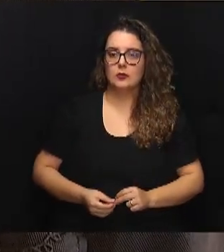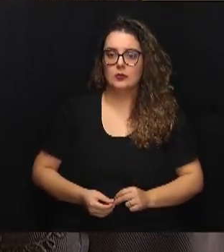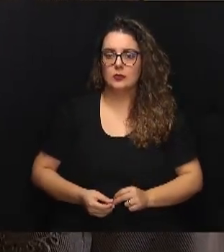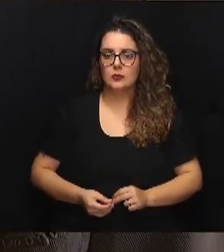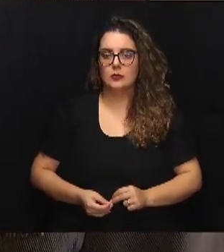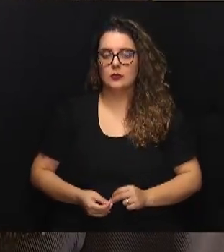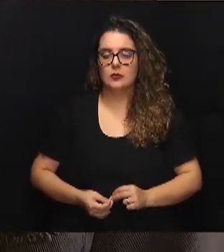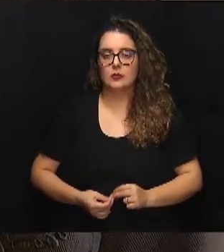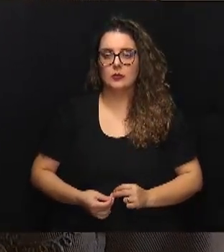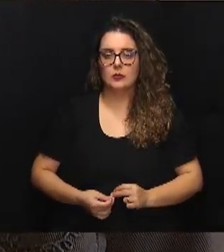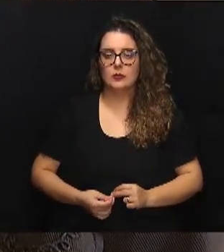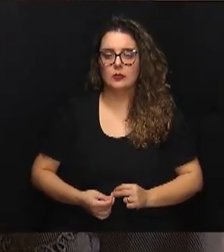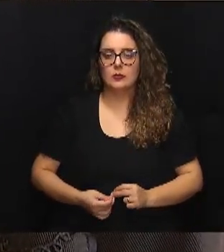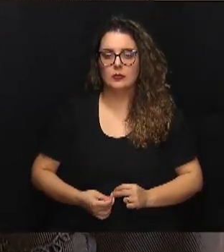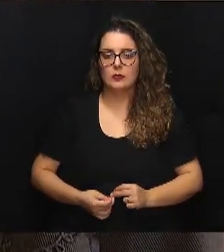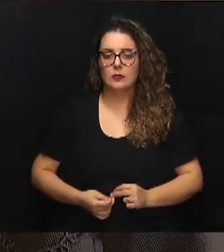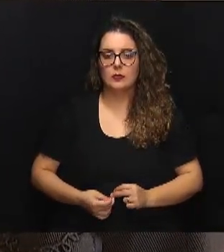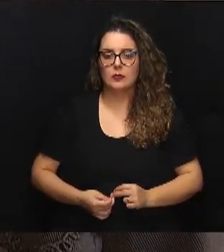de